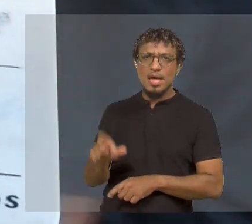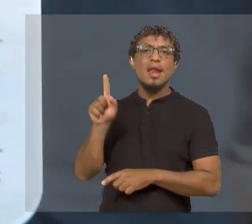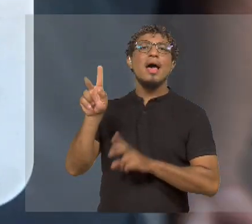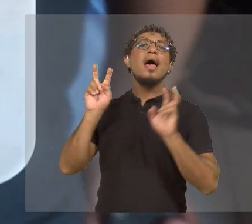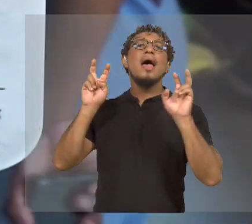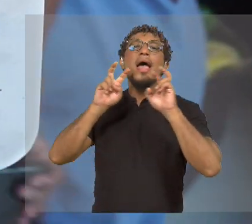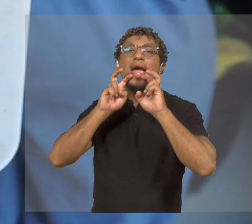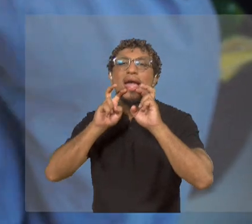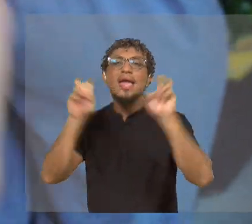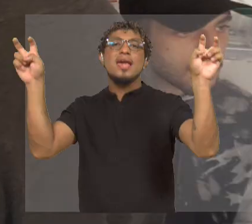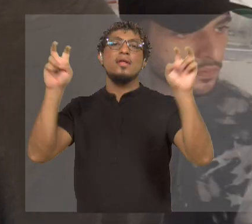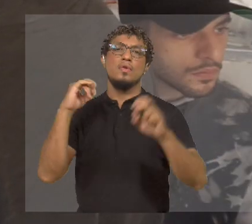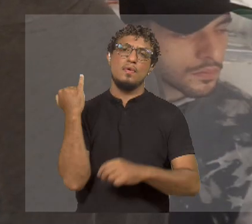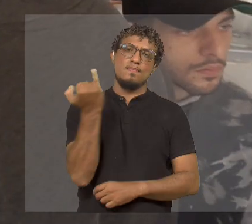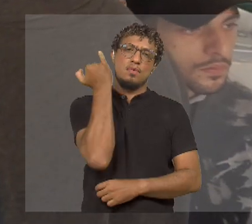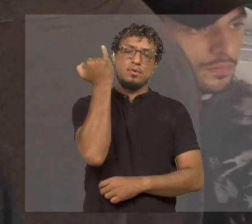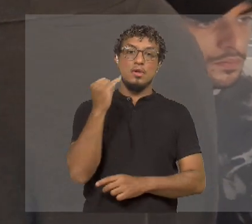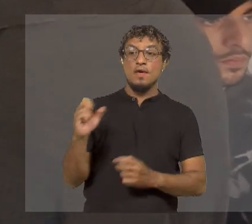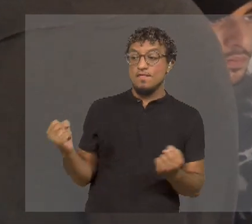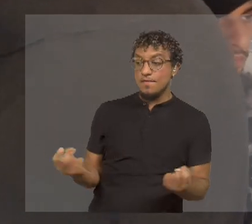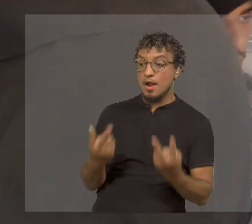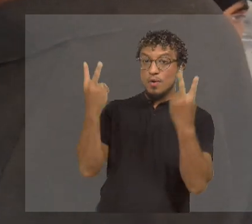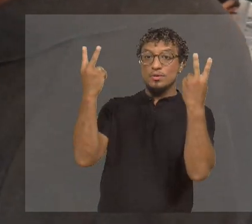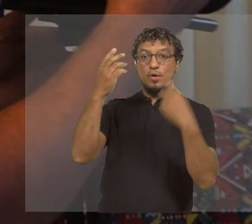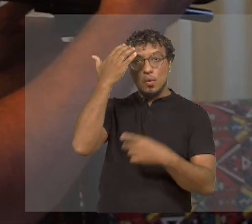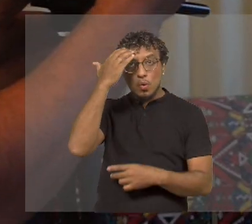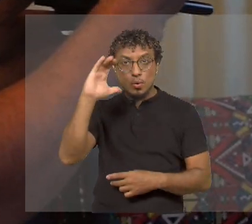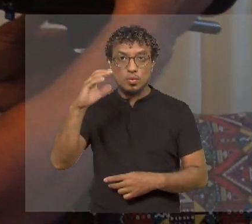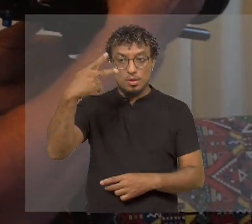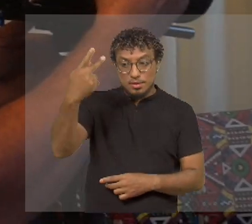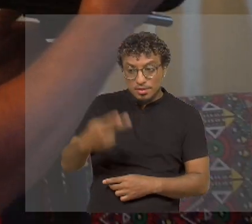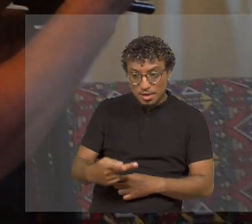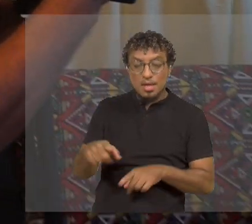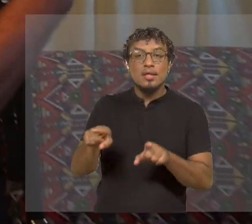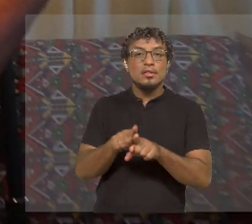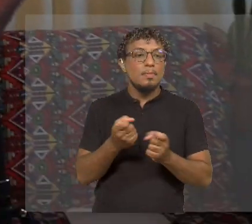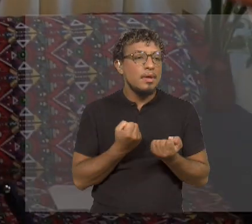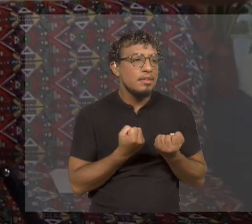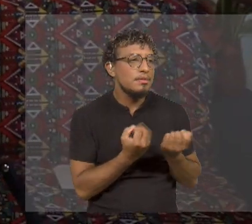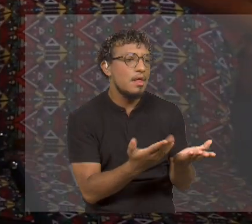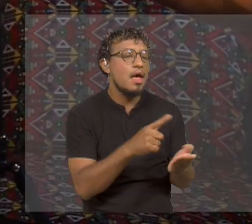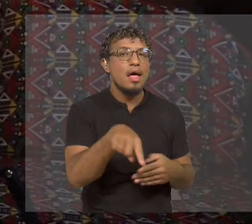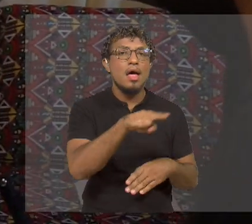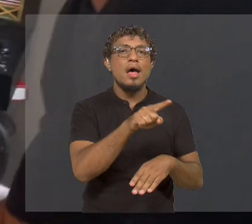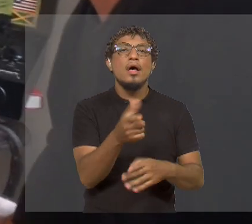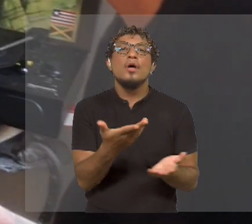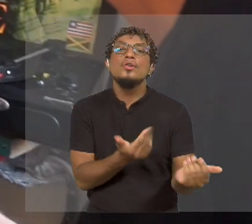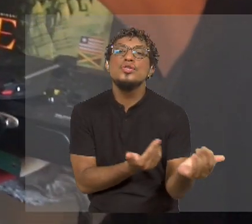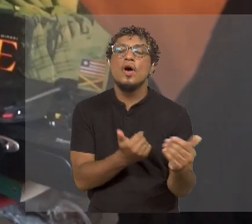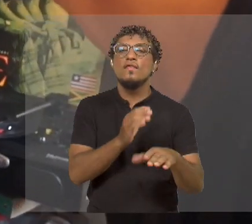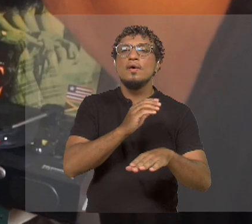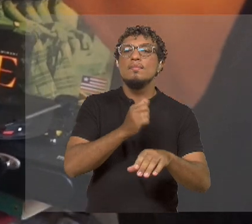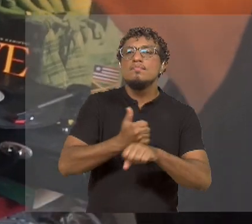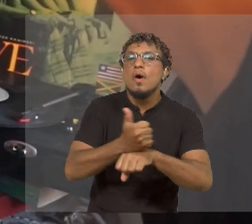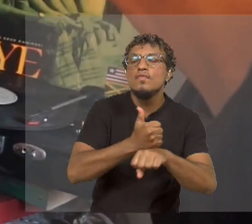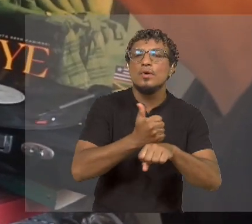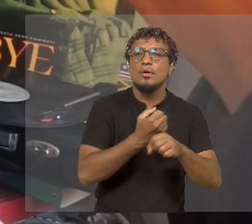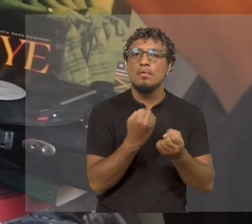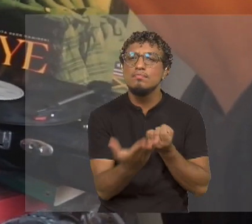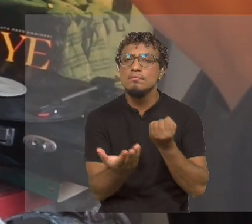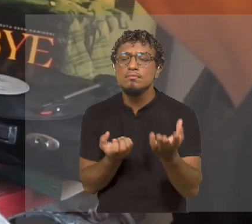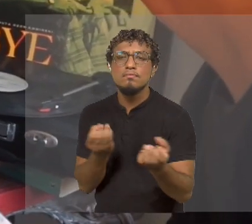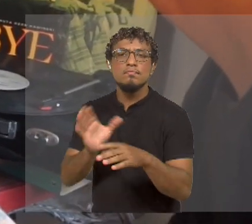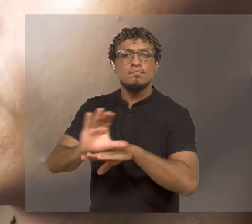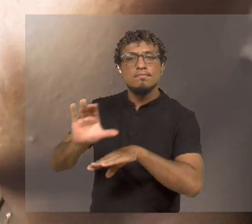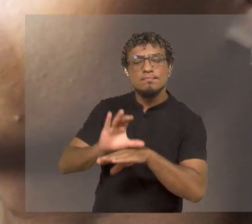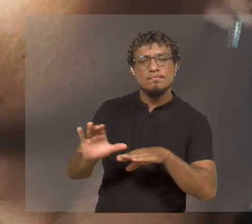O objetivo do curso é valorizar a cultura local e profissionalizar jovens na área do audiovisual maranhense, reconhecer